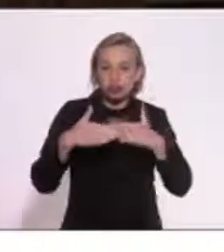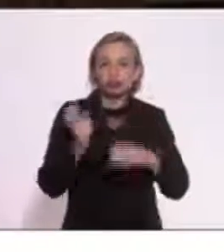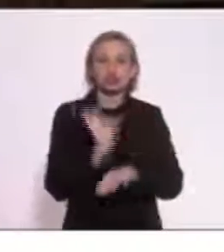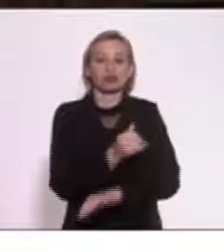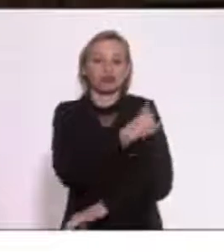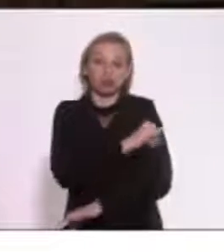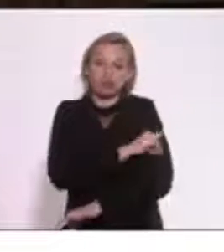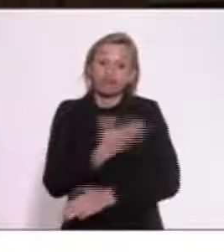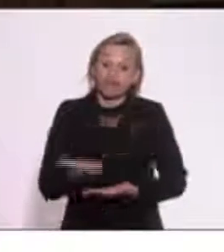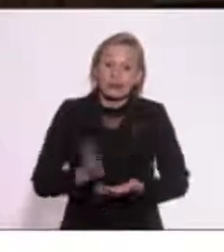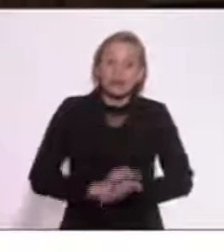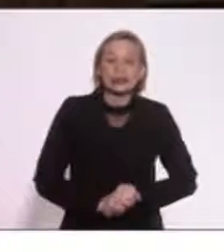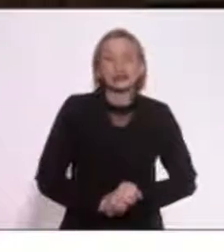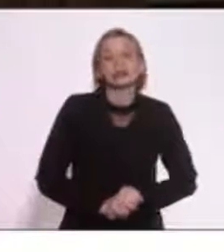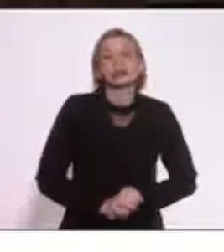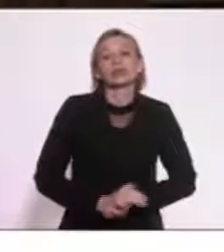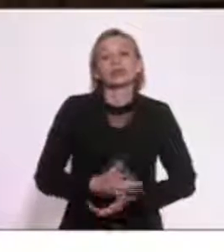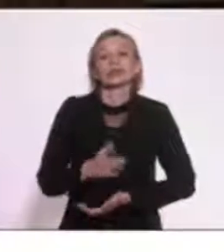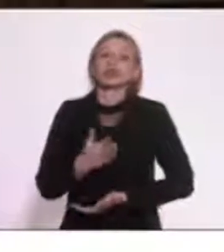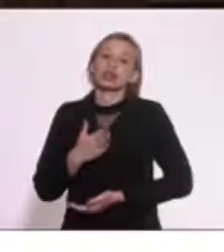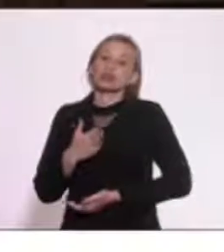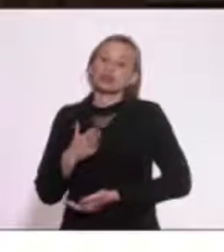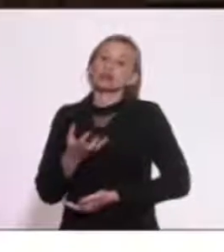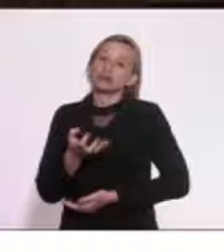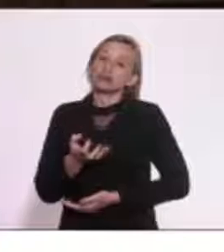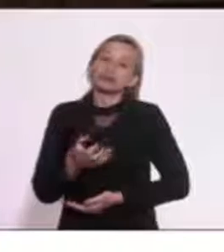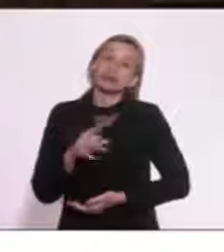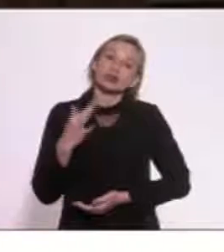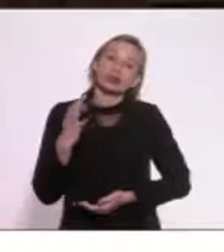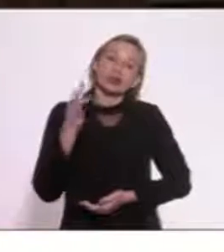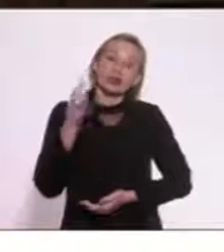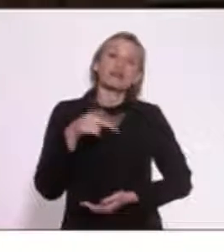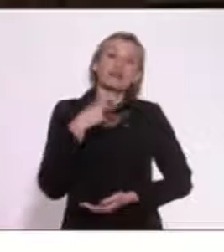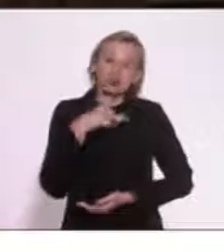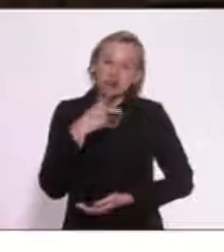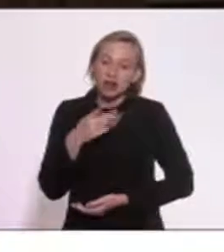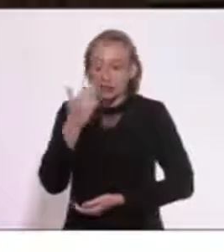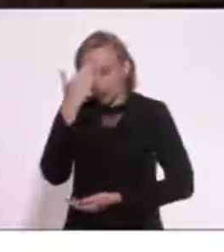Estado do Rio de Janeiro. Eram essas as nossas brevíssimas considerações. Muito obrigada.